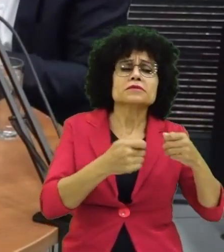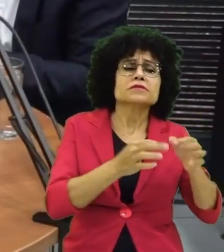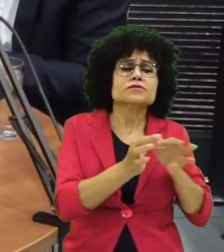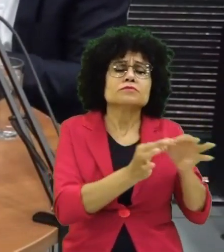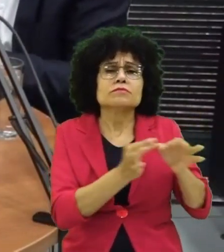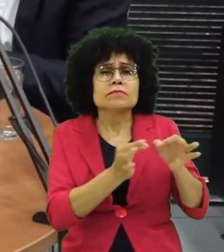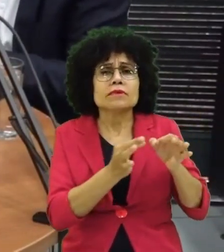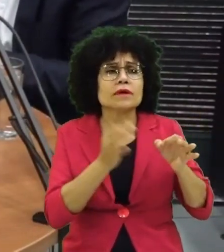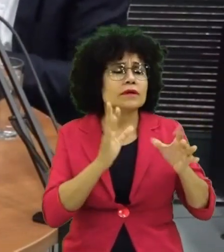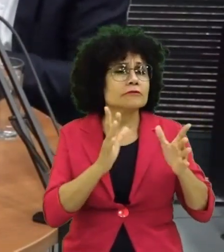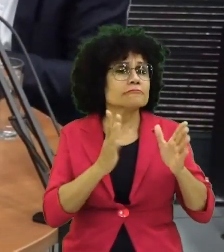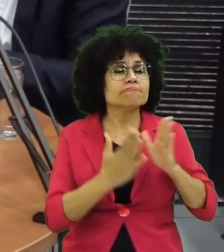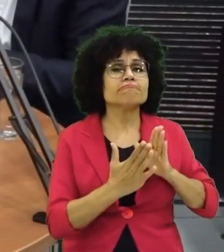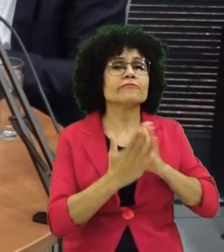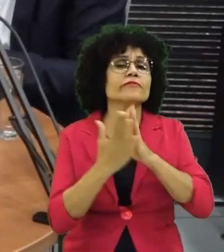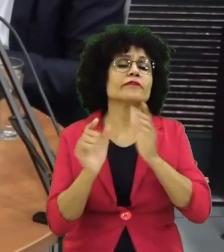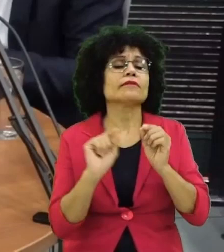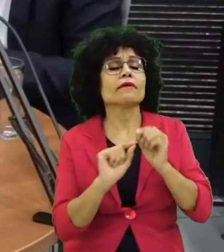situação a